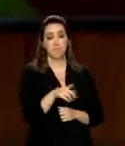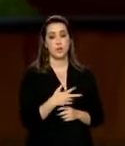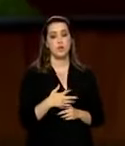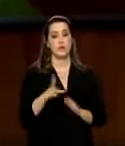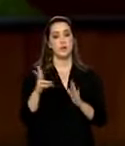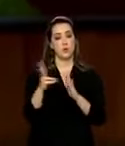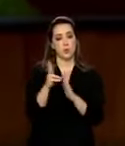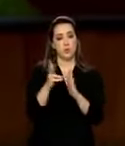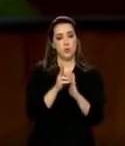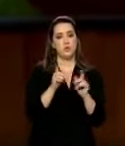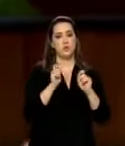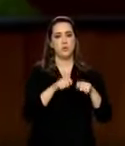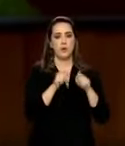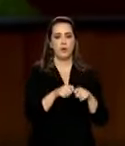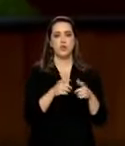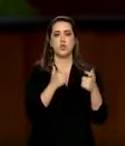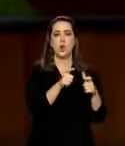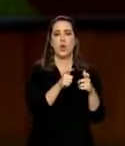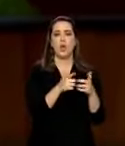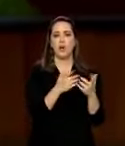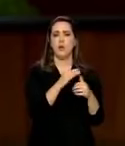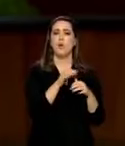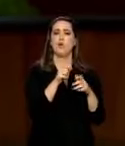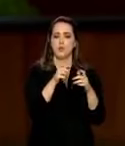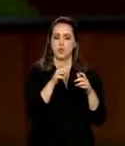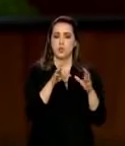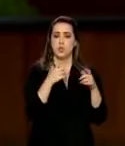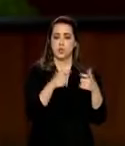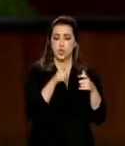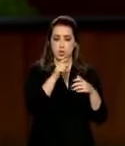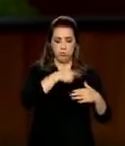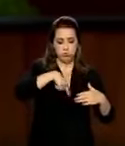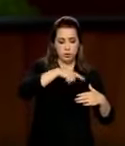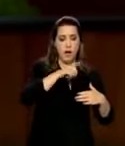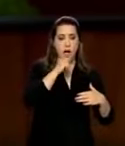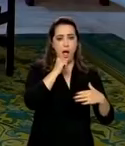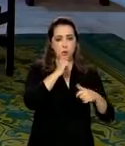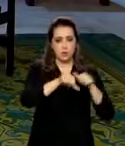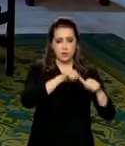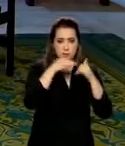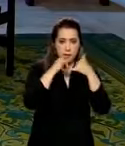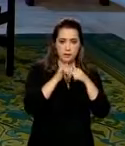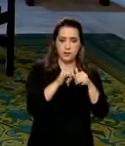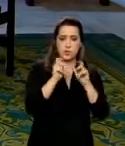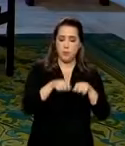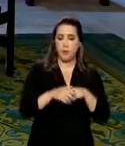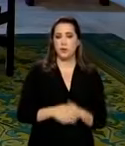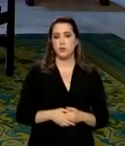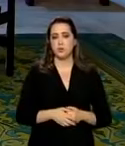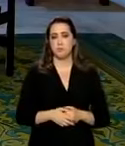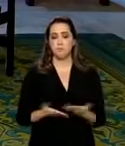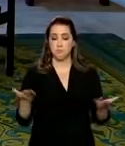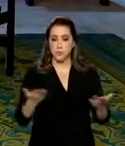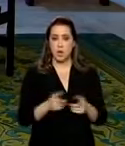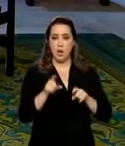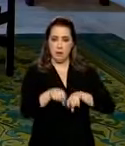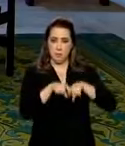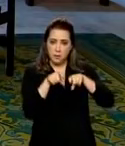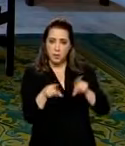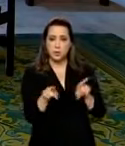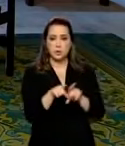fazer PCHs, pequenas centrais hidrelétricas, os índios vão poder plantar na tua terra, como hoje em dia os parecis plantam lá em Mato